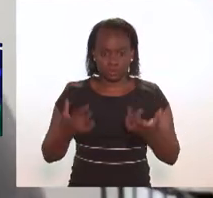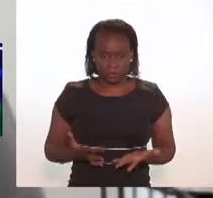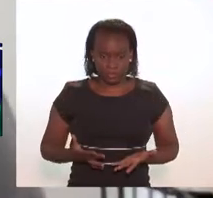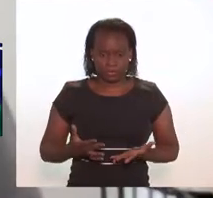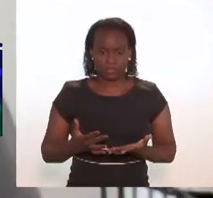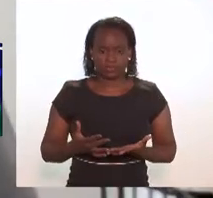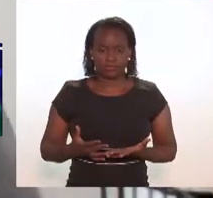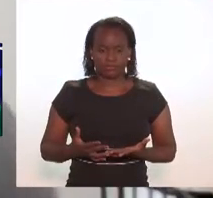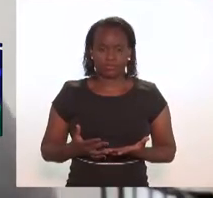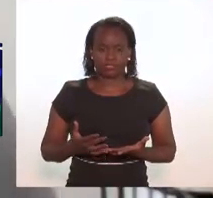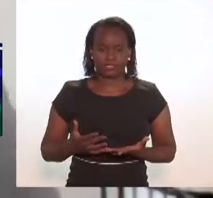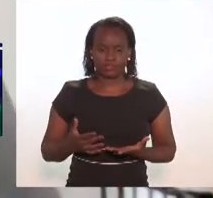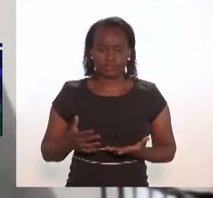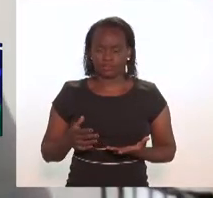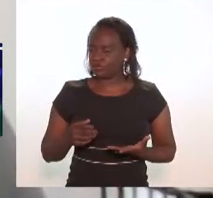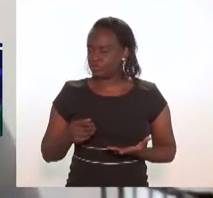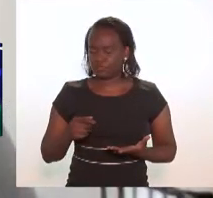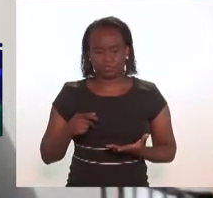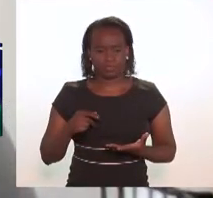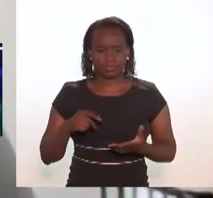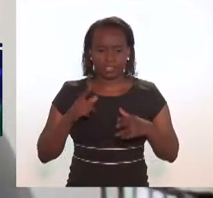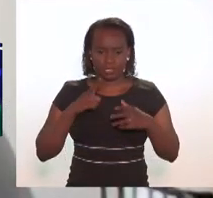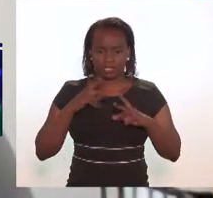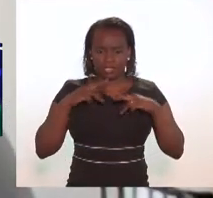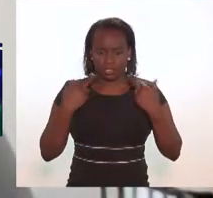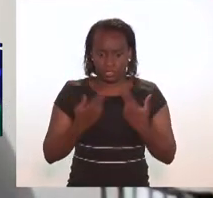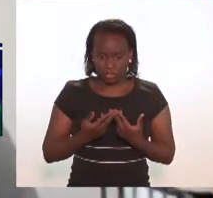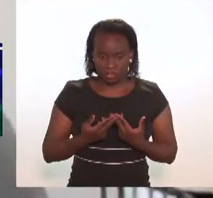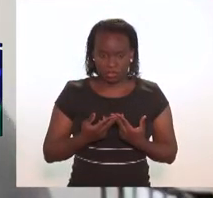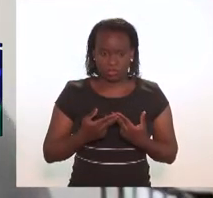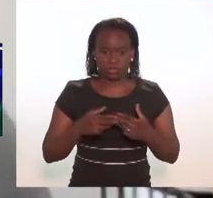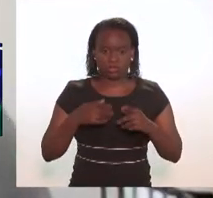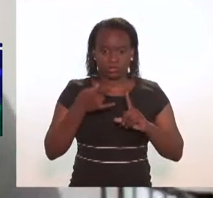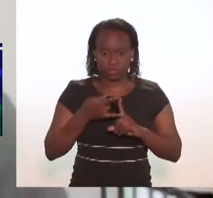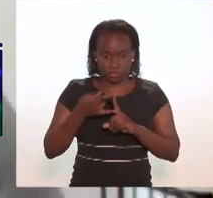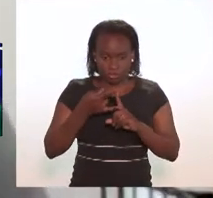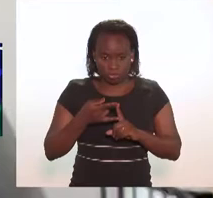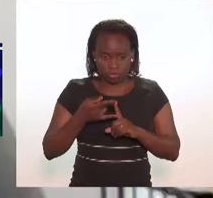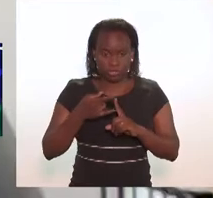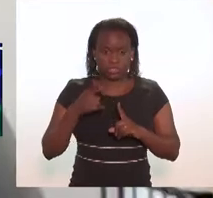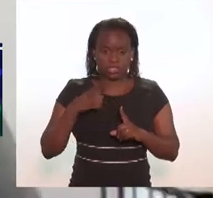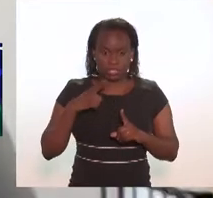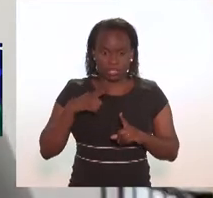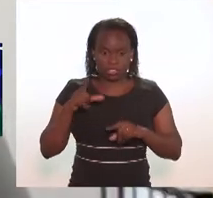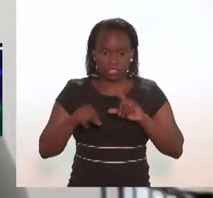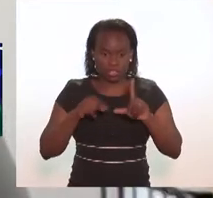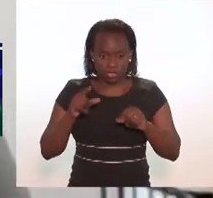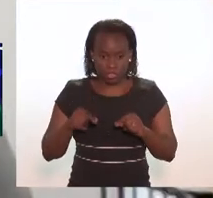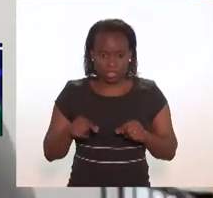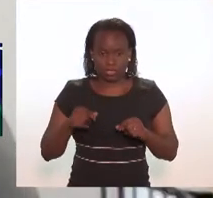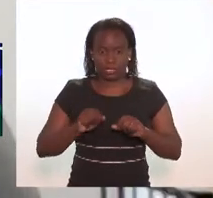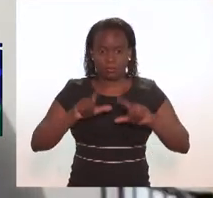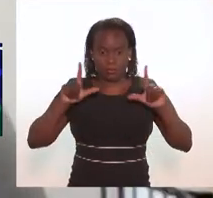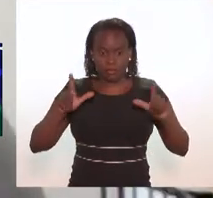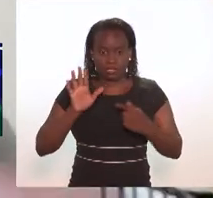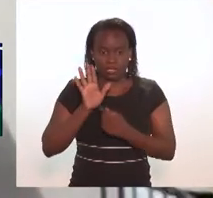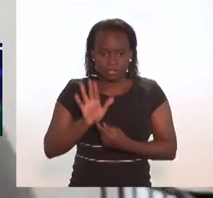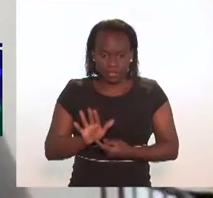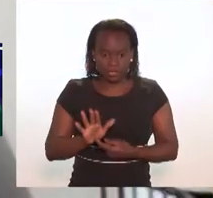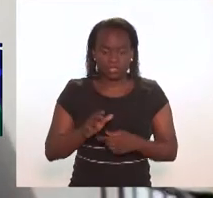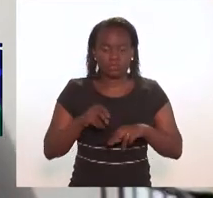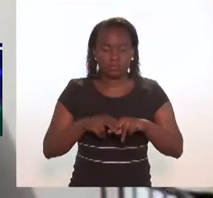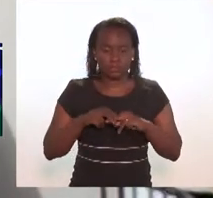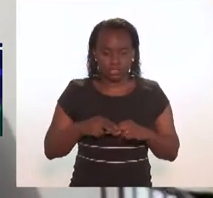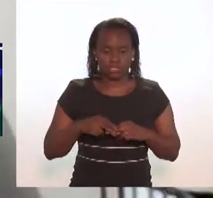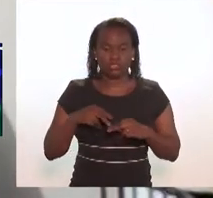Rejane e a deputada Dani, nos inscrevemos ao mesmo tempo. E o aplicativo Zoom, às vezes, ele seleciona quem aparece na tela. E aí, por isso